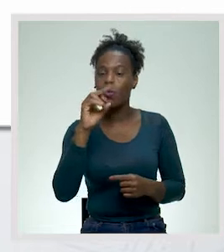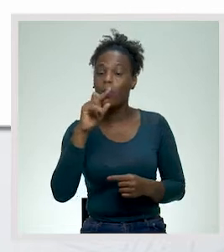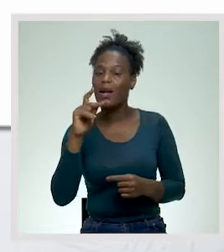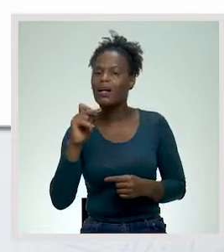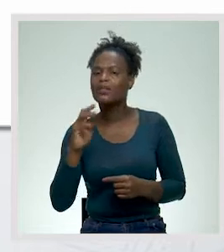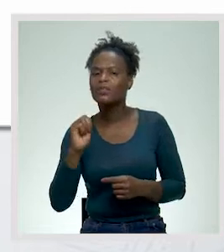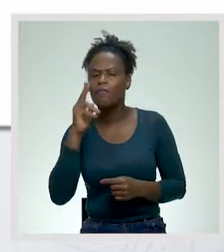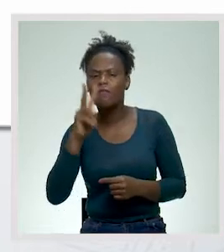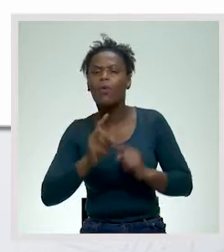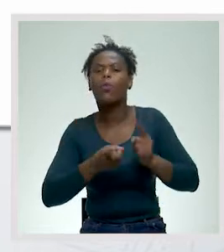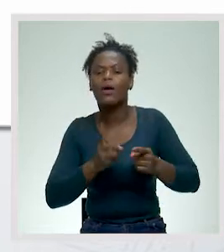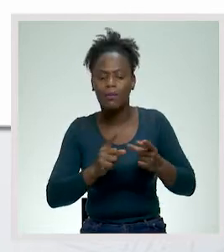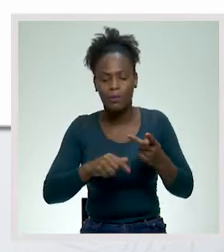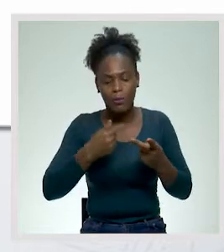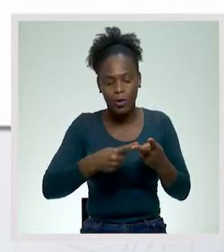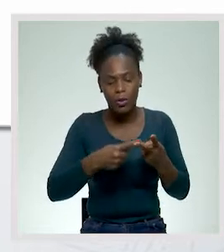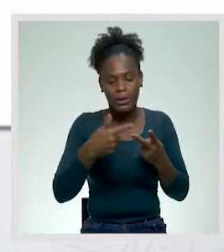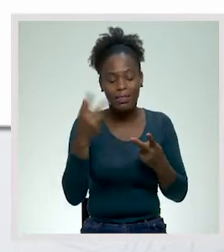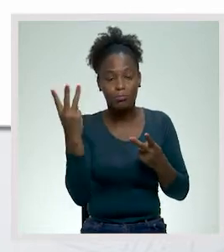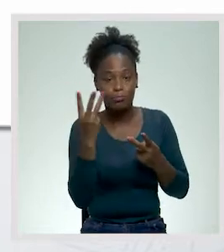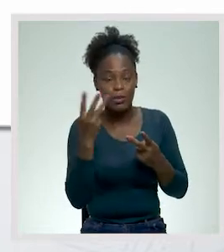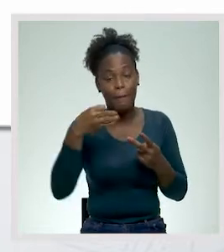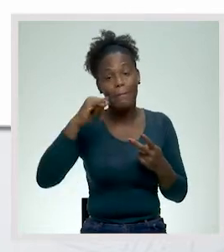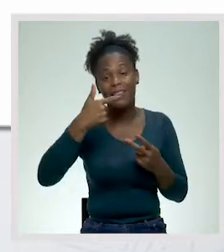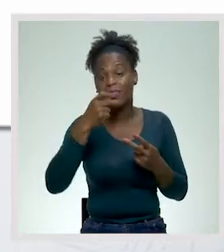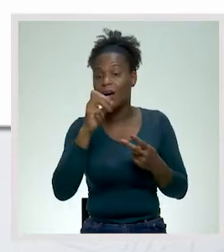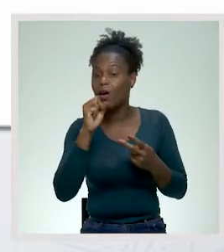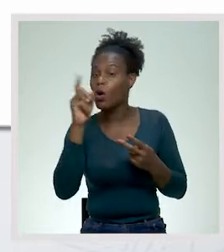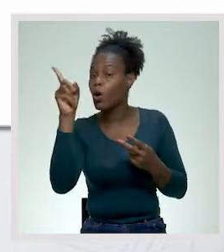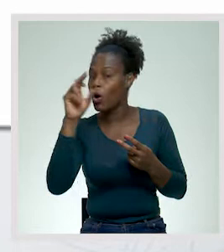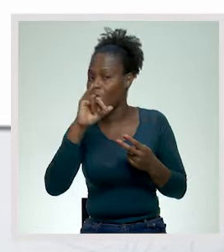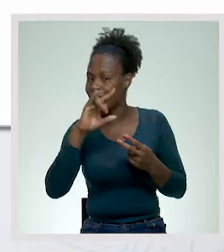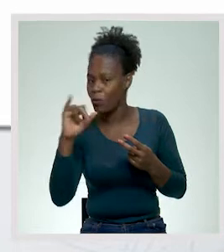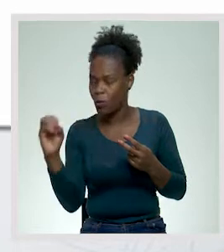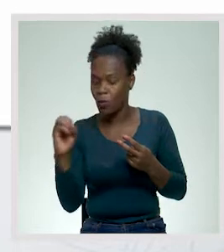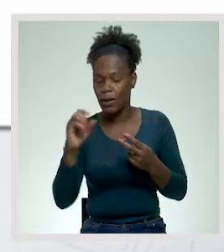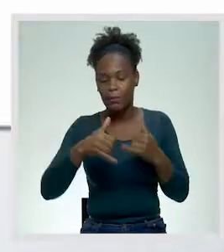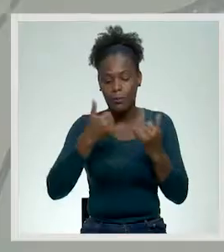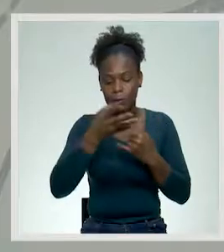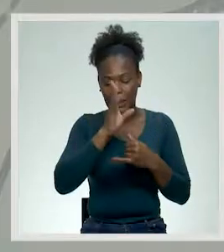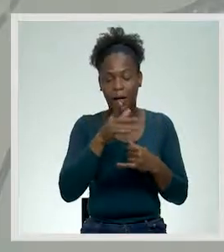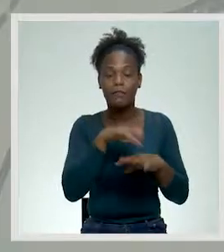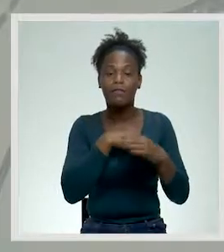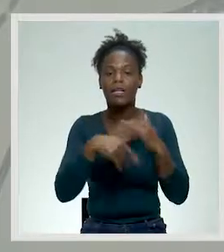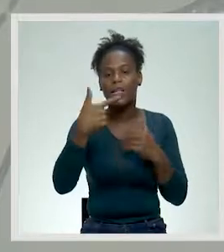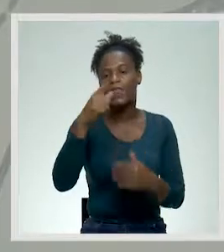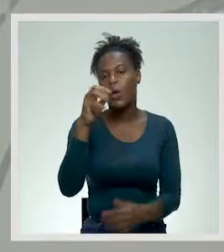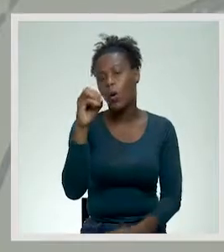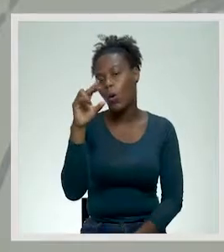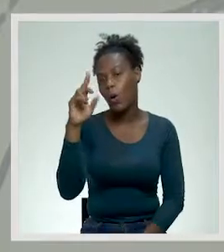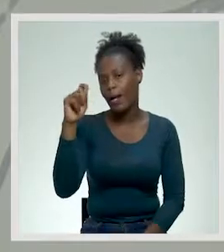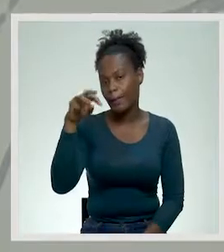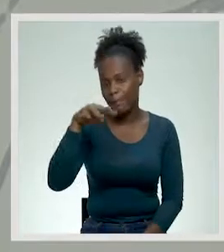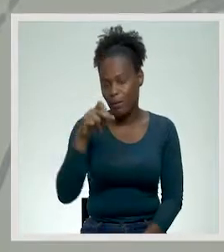Pitágoras, trio pitagórico e aplicação de Teorema de Pitágoras. Só para lembrar que